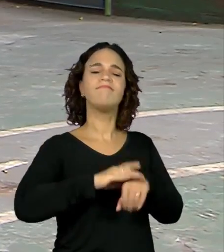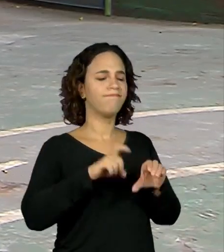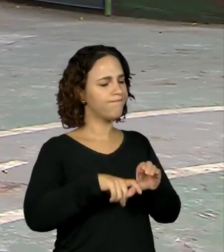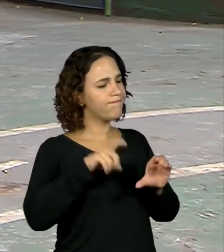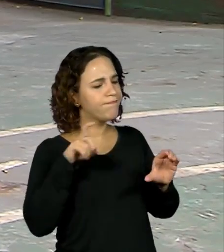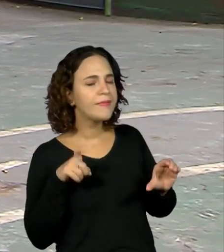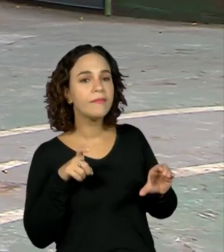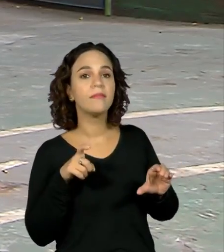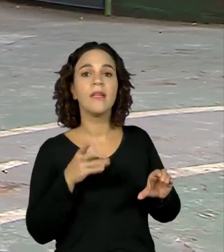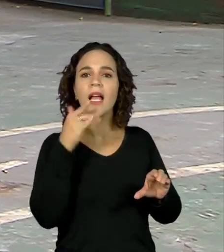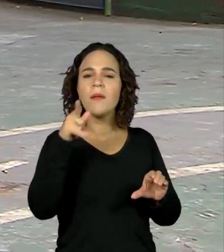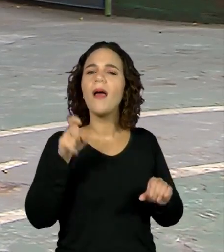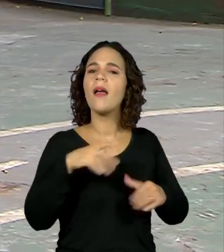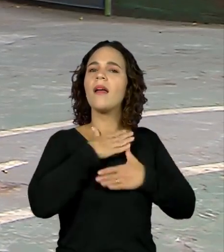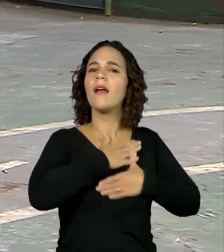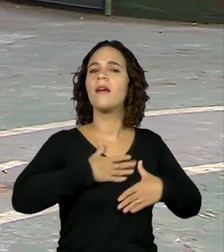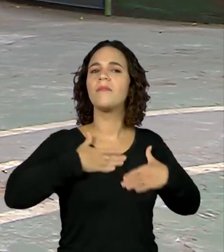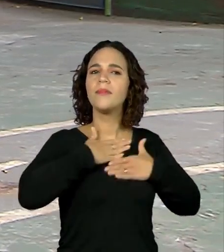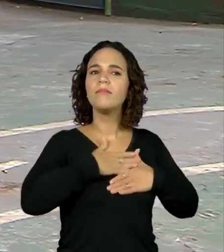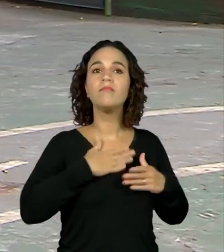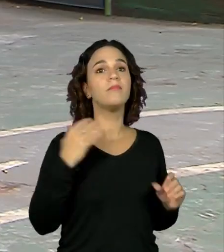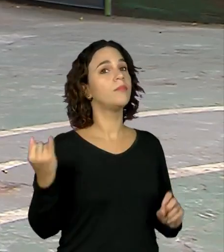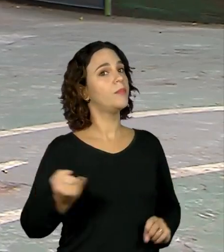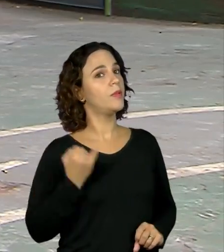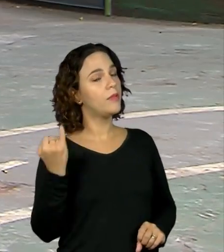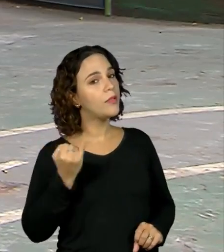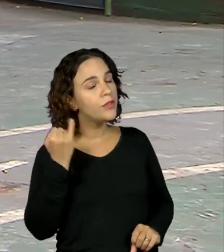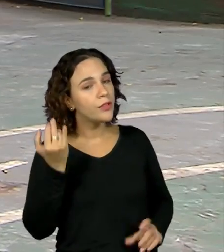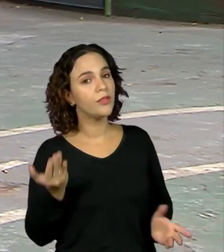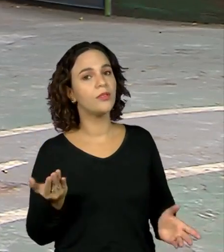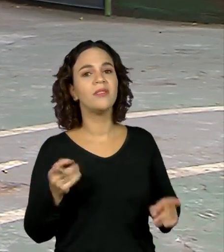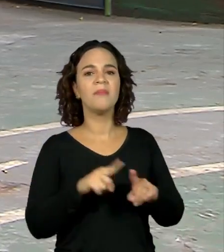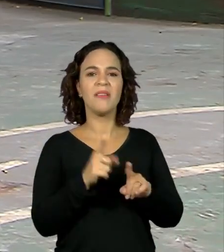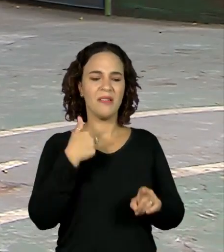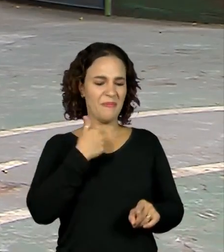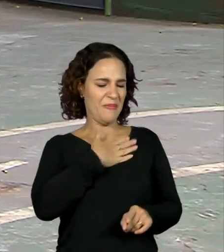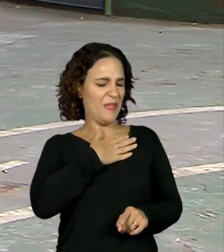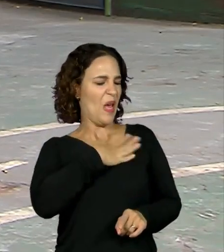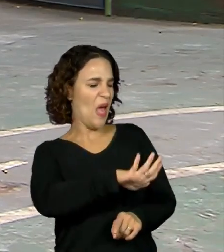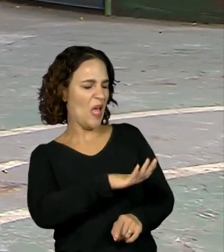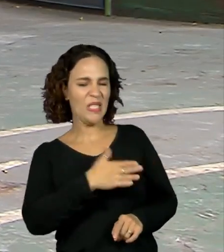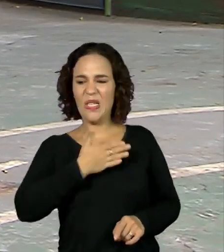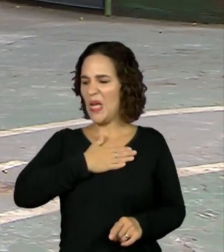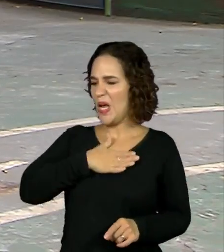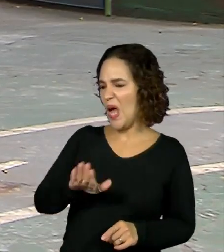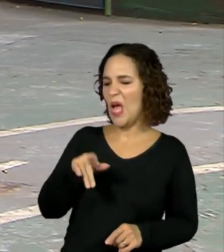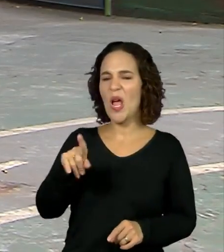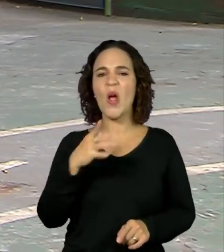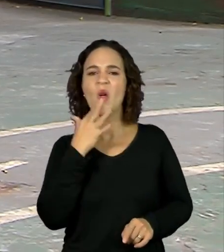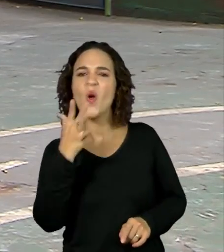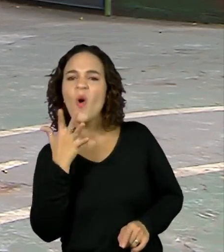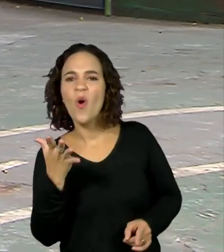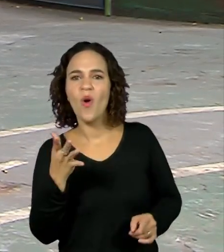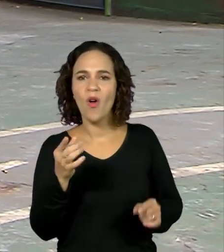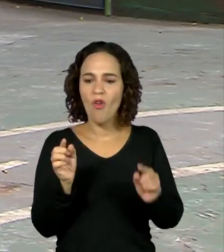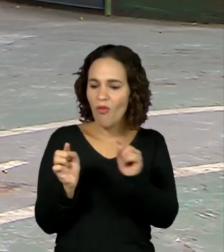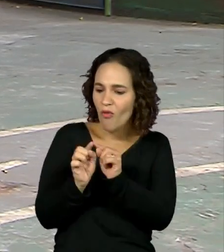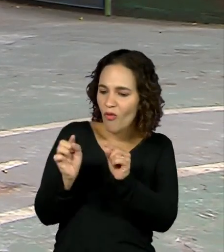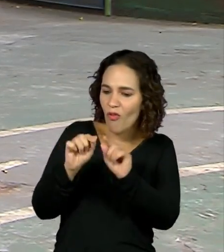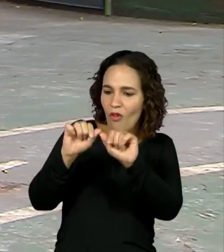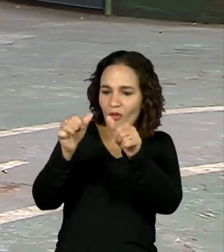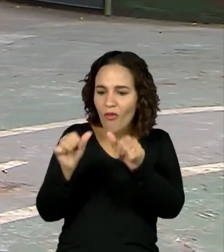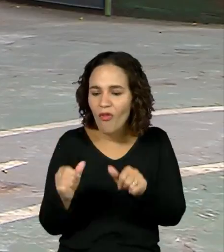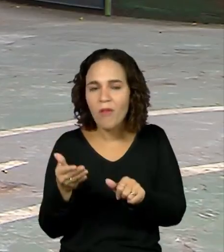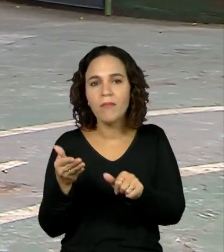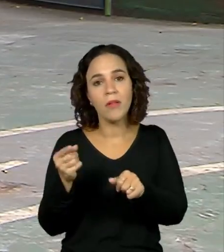que alimento é um prazer, é uma necessidade e não tenha preconceito com cores, formas. Então a gente